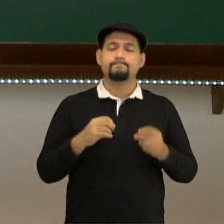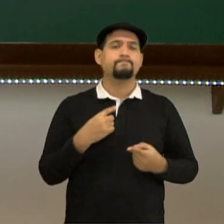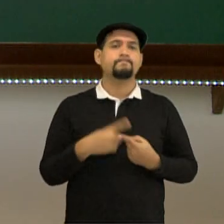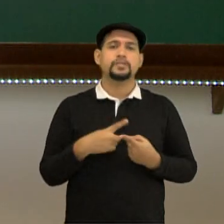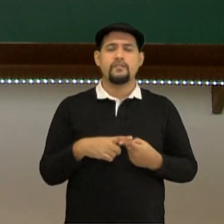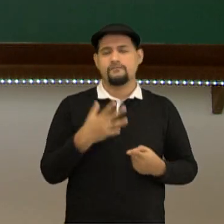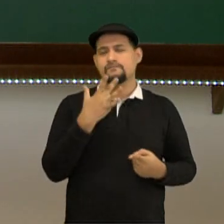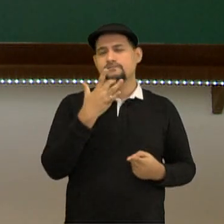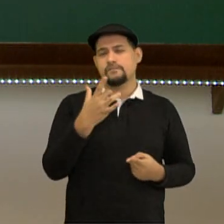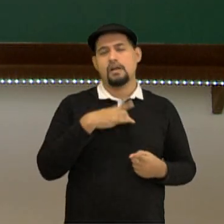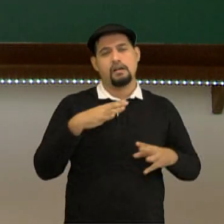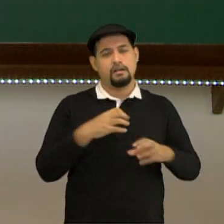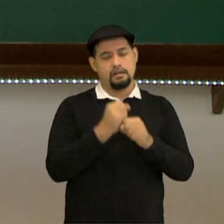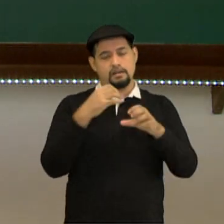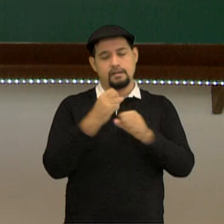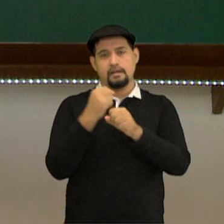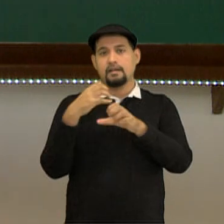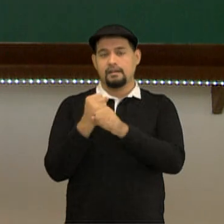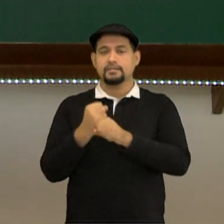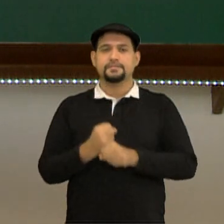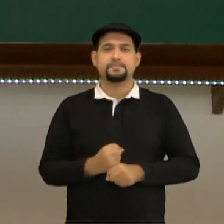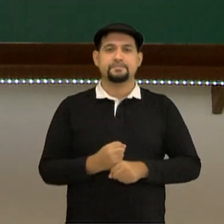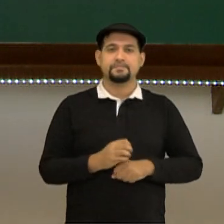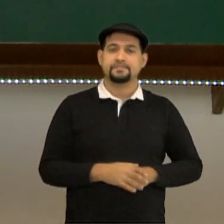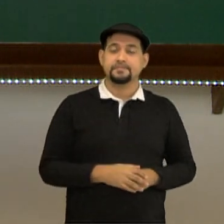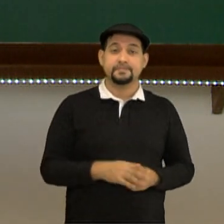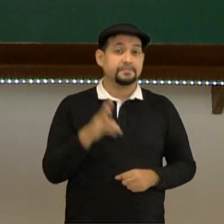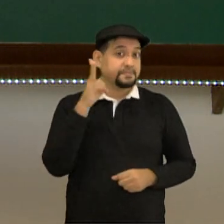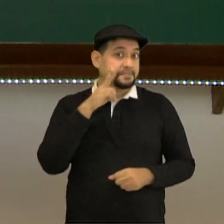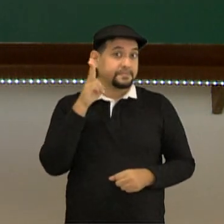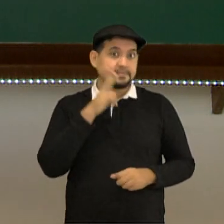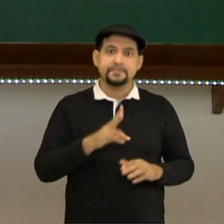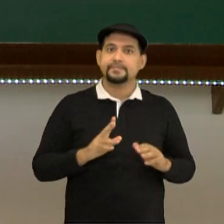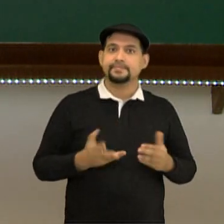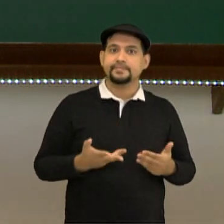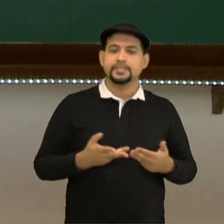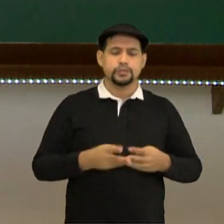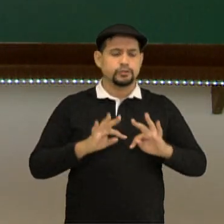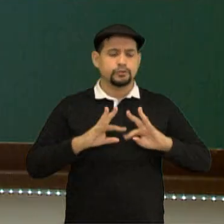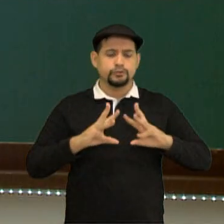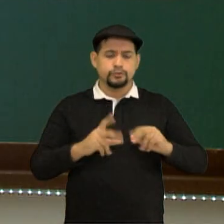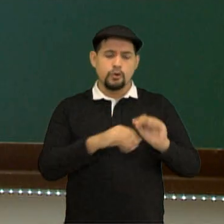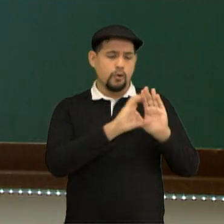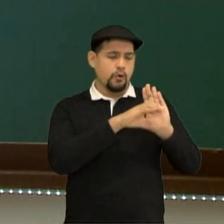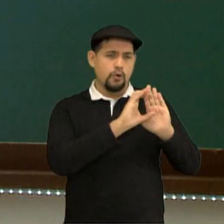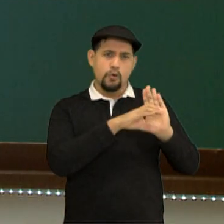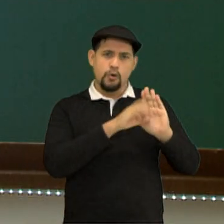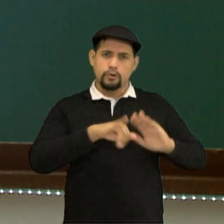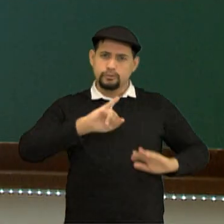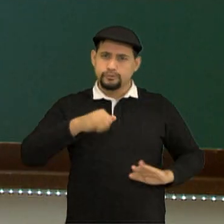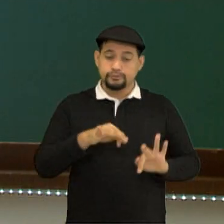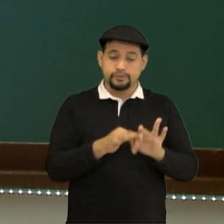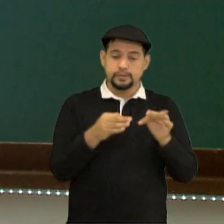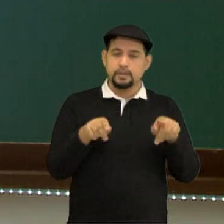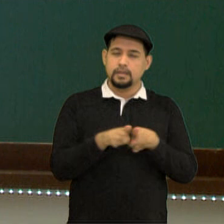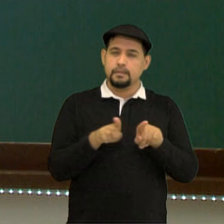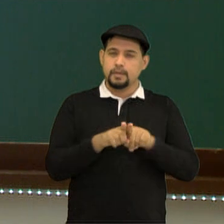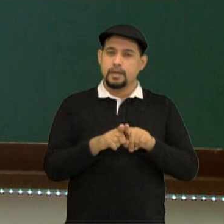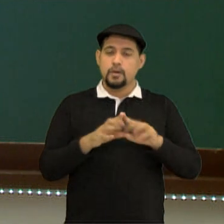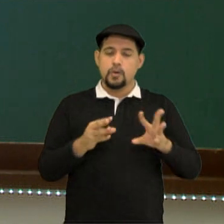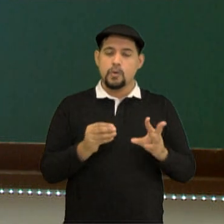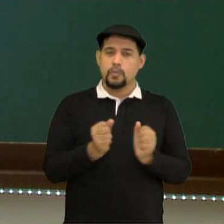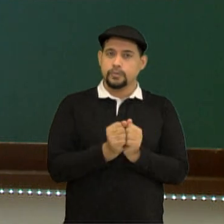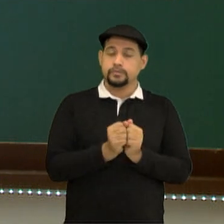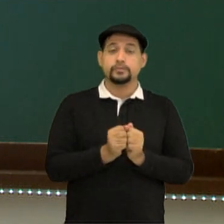vai facilitar os meus cálculos, tá? Então vamos lá, vamos relembrar todos os conceitos de juro simples e composto.